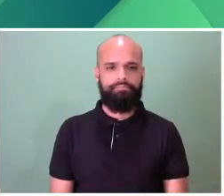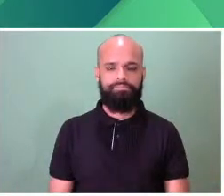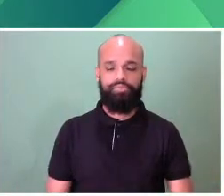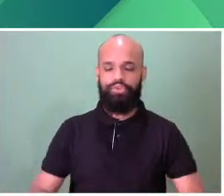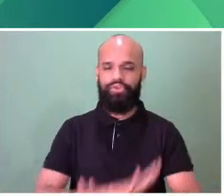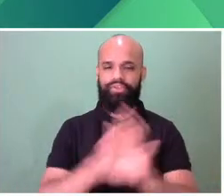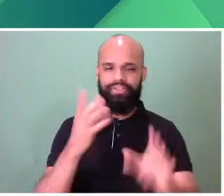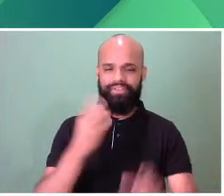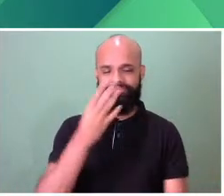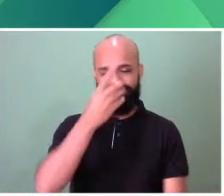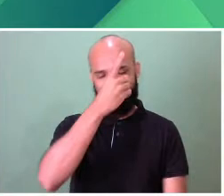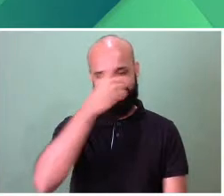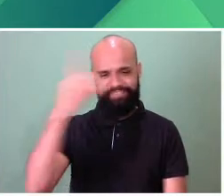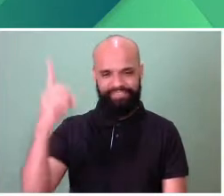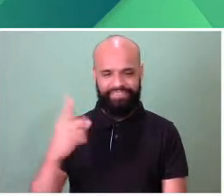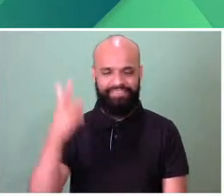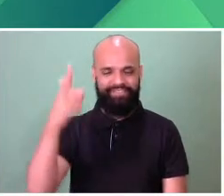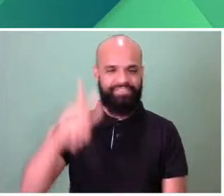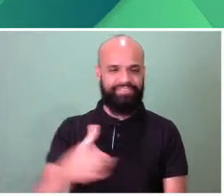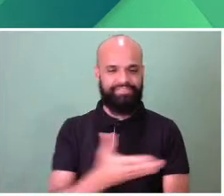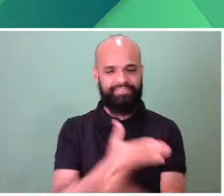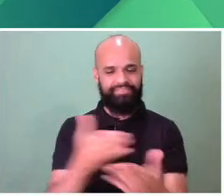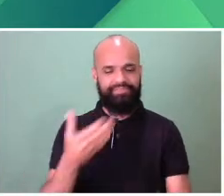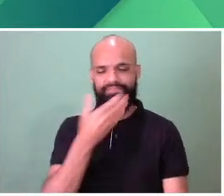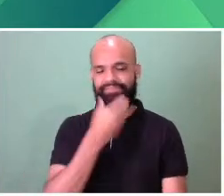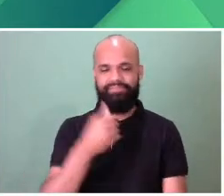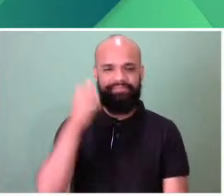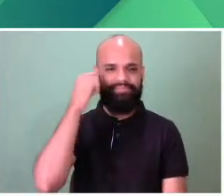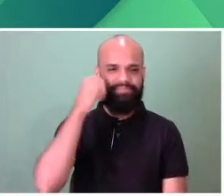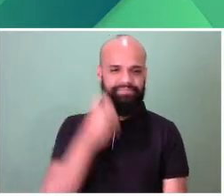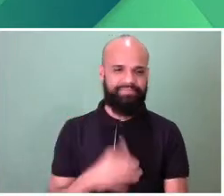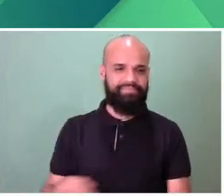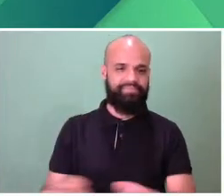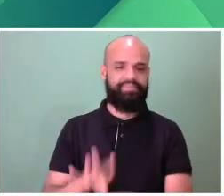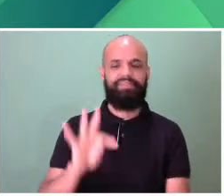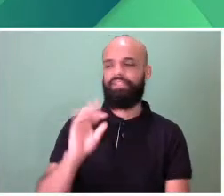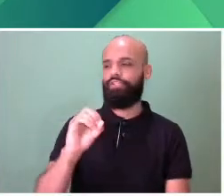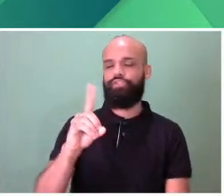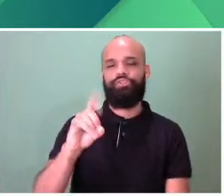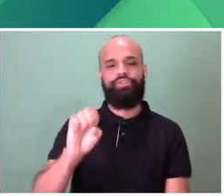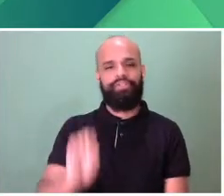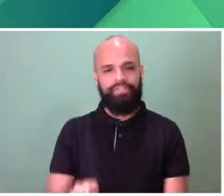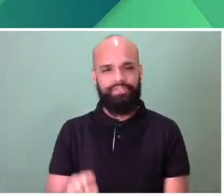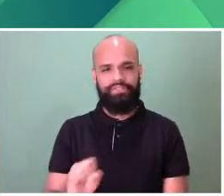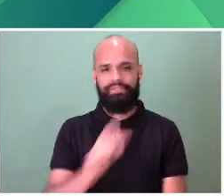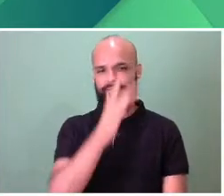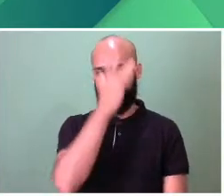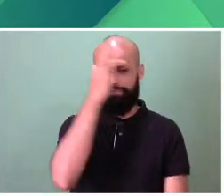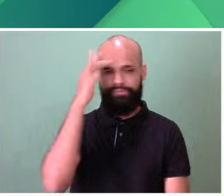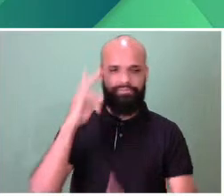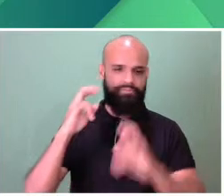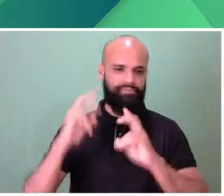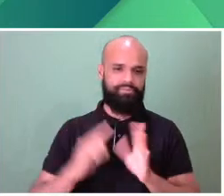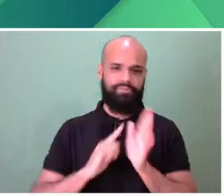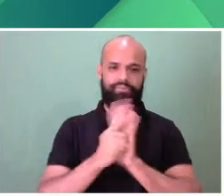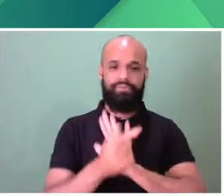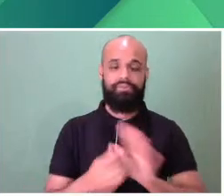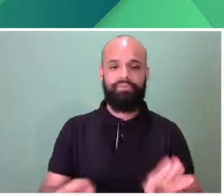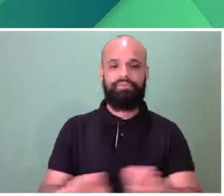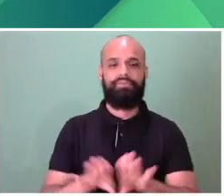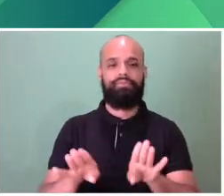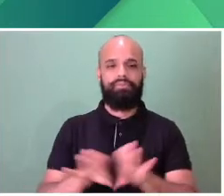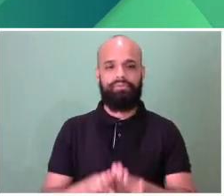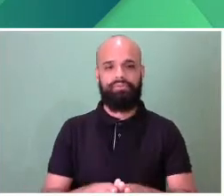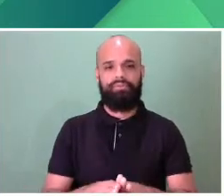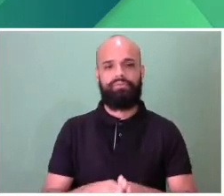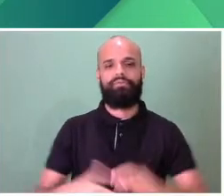Olá, bom dia mais uma vez a todas, a todos, a todes, para aqueles que não se reconhecem no binômio de gênero. Quero